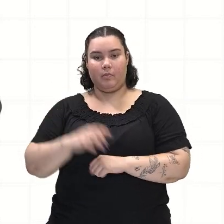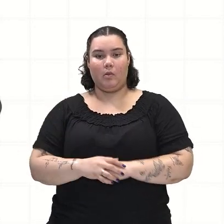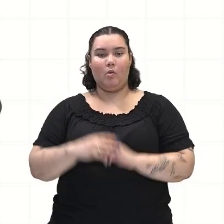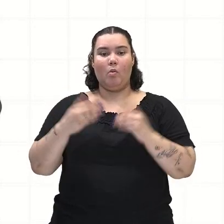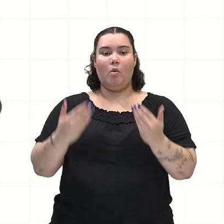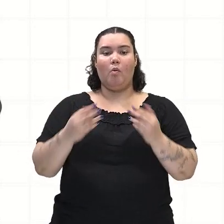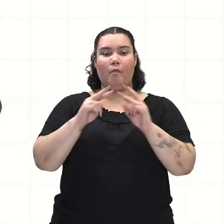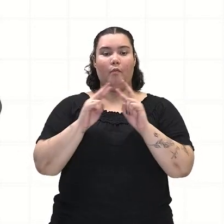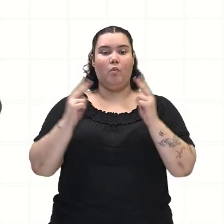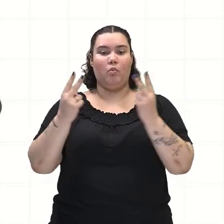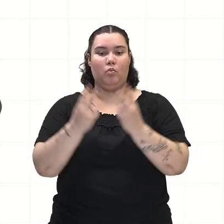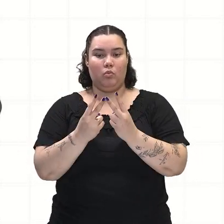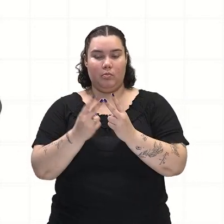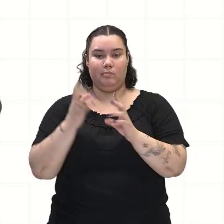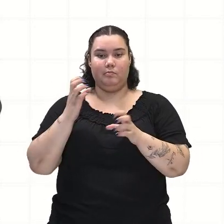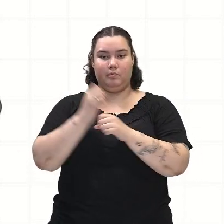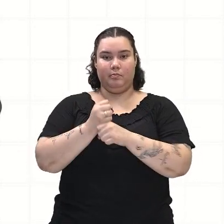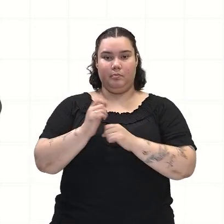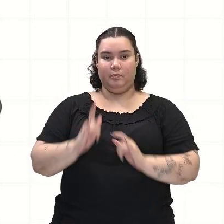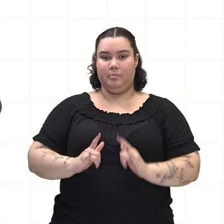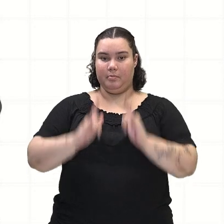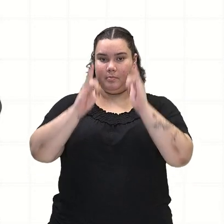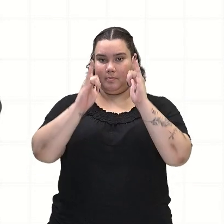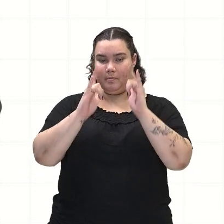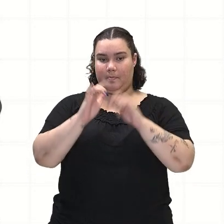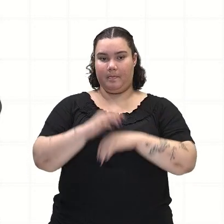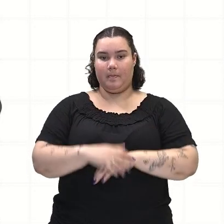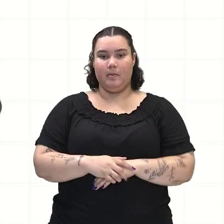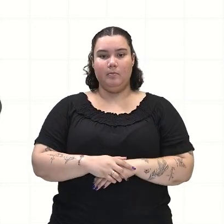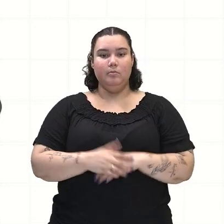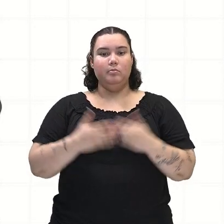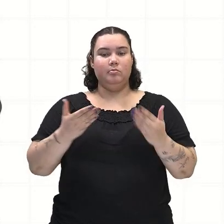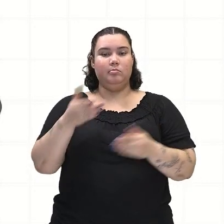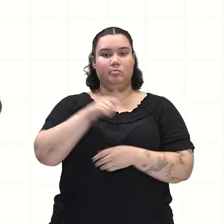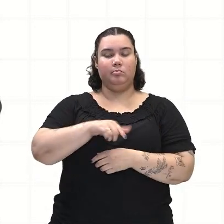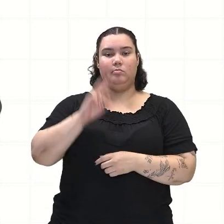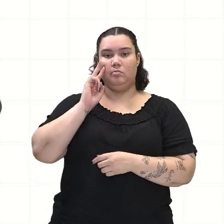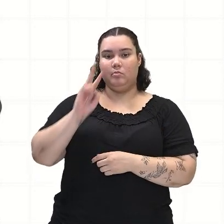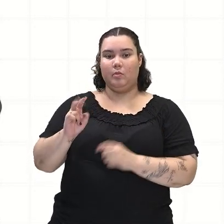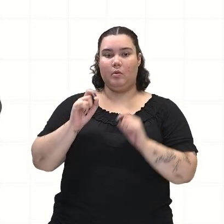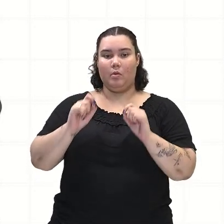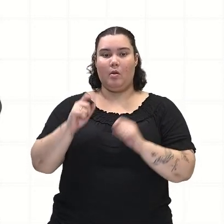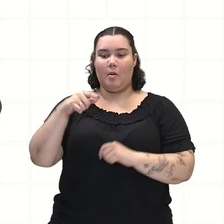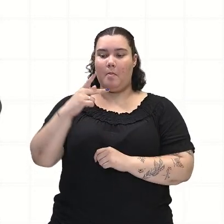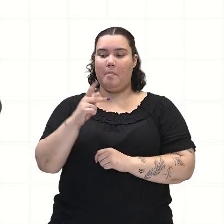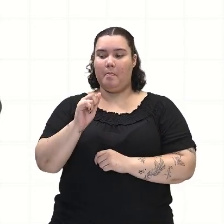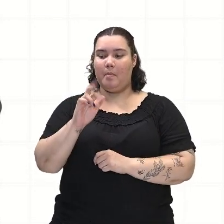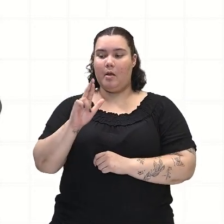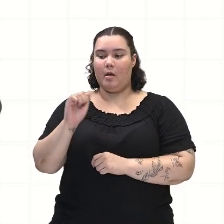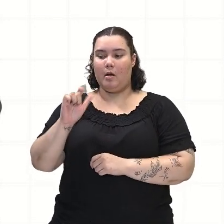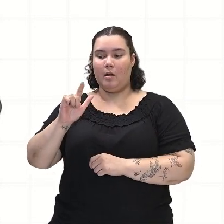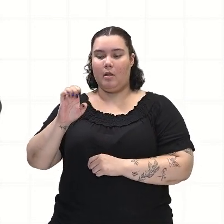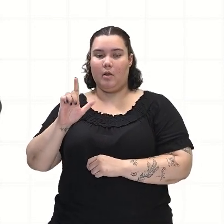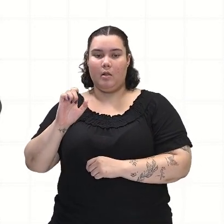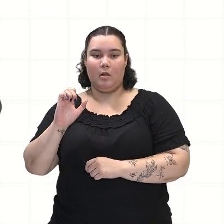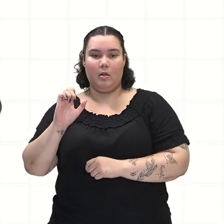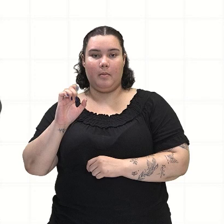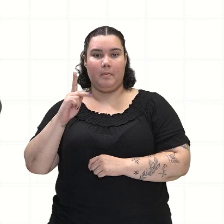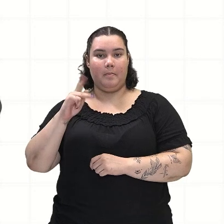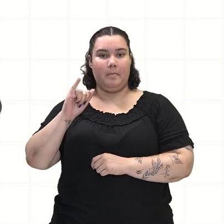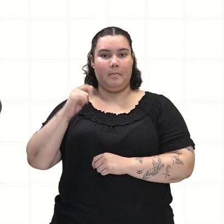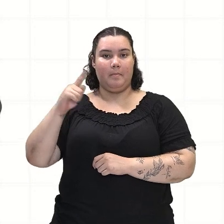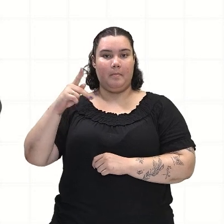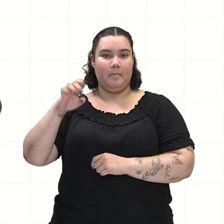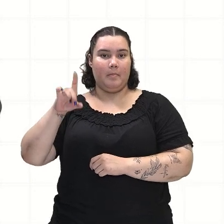Qual é o volume total do prédio? Novamente, nós temos aqui um paralelepípedo, beleza?